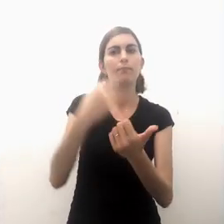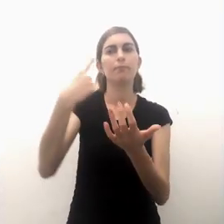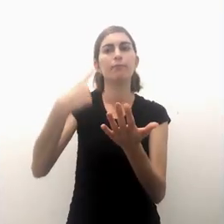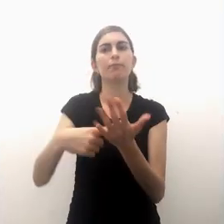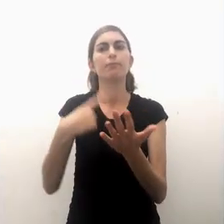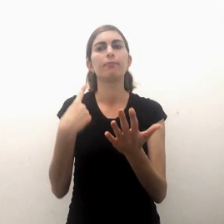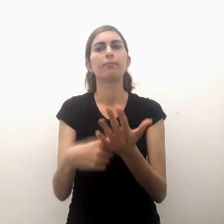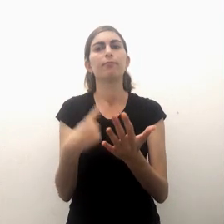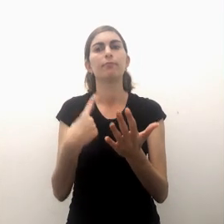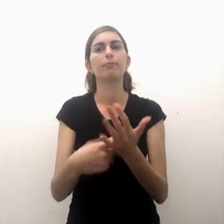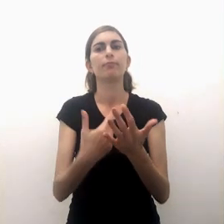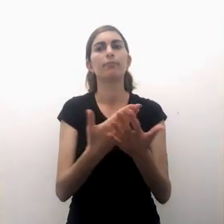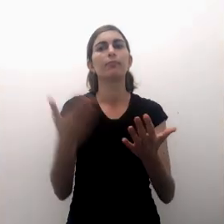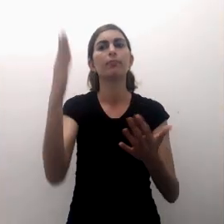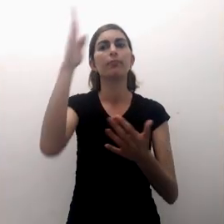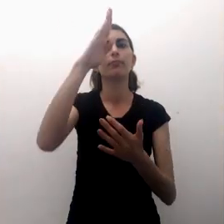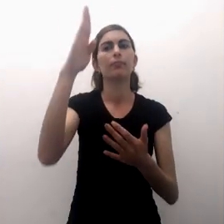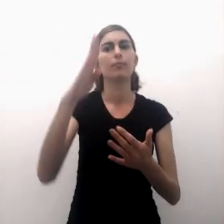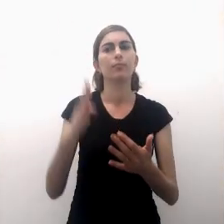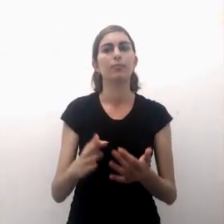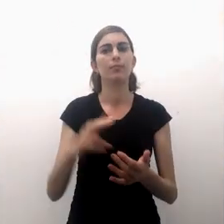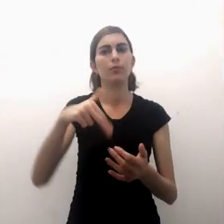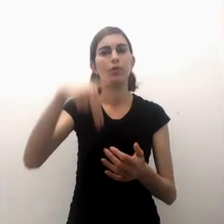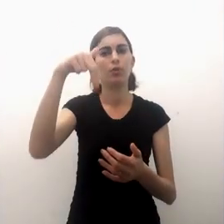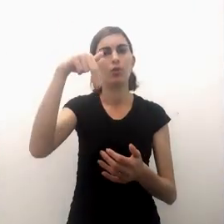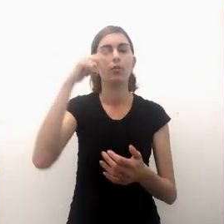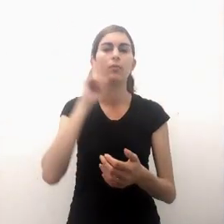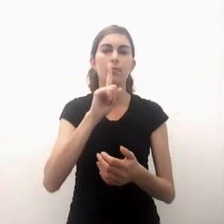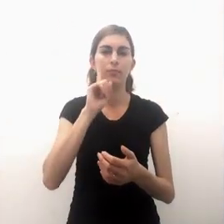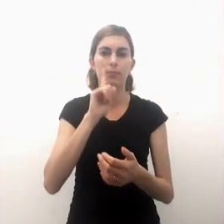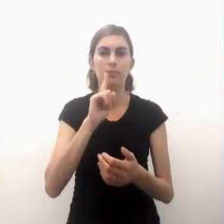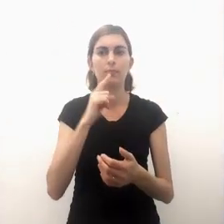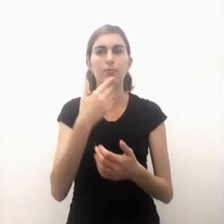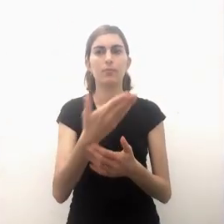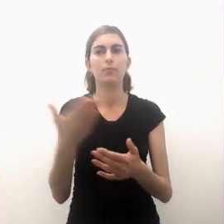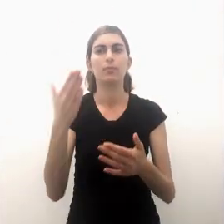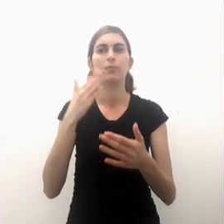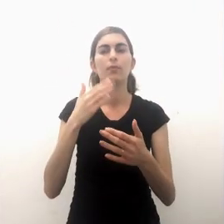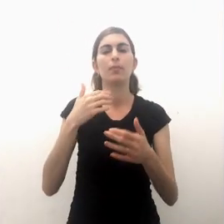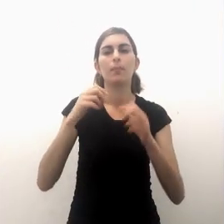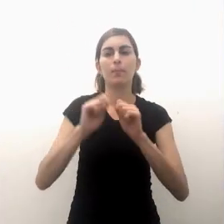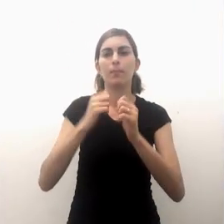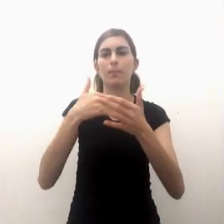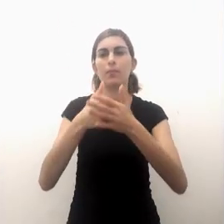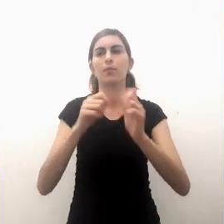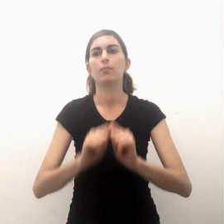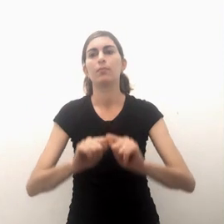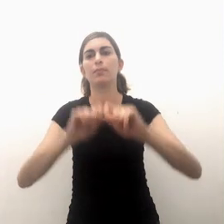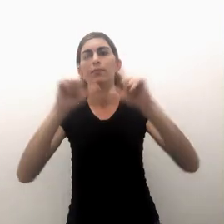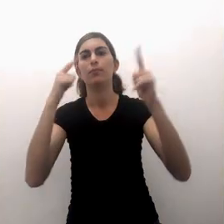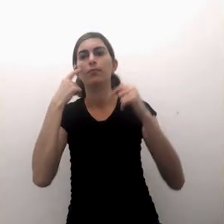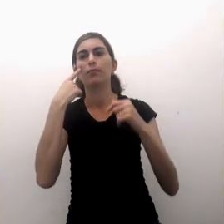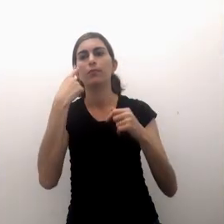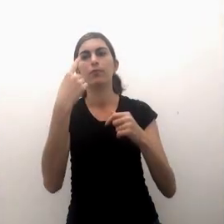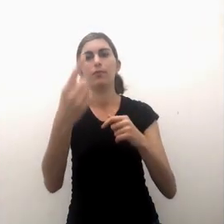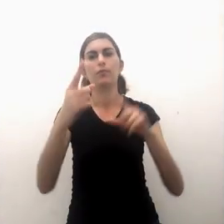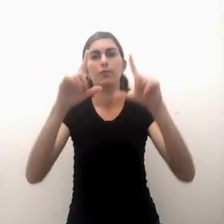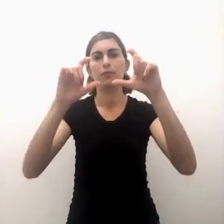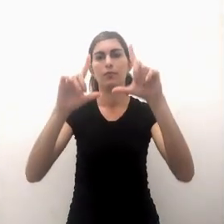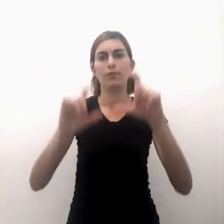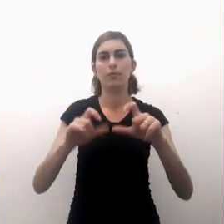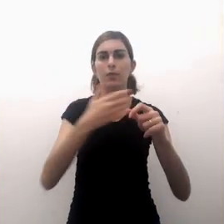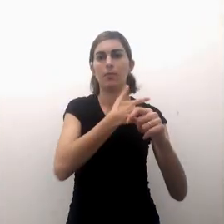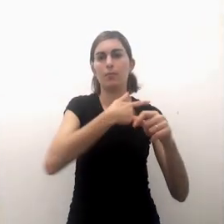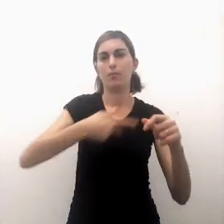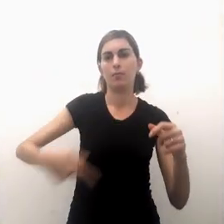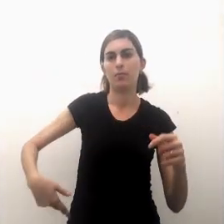representa esses acordos, né, entre brasileiros e norte-americanos. A próxima imagem que vocês acompanham agora é uma